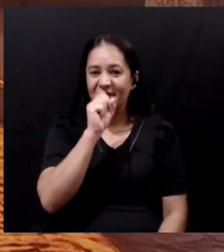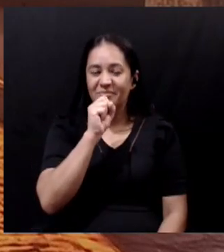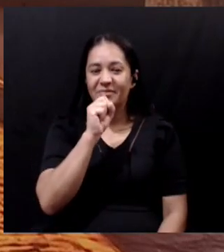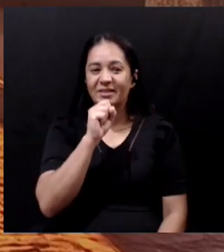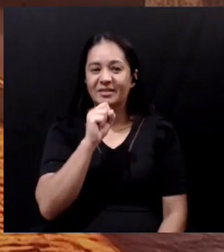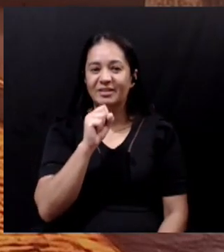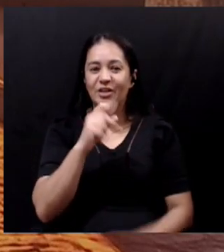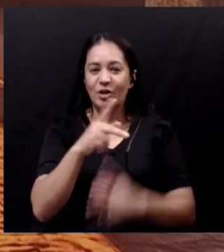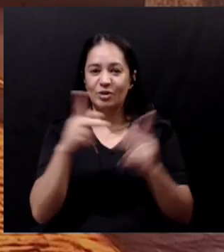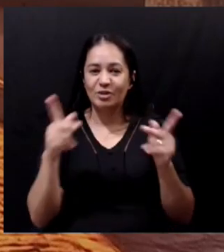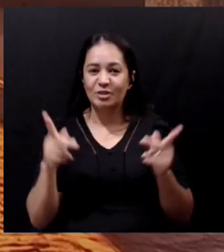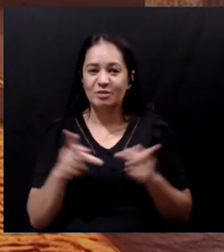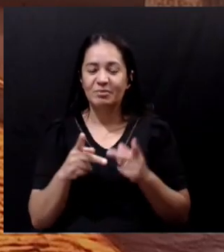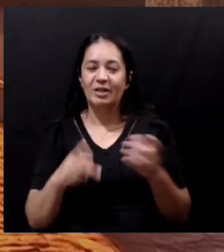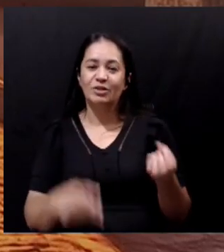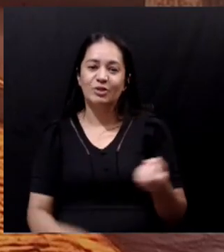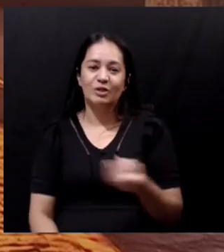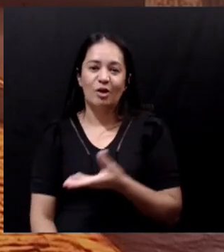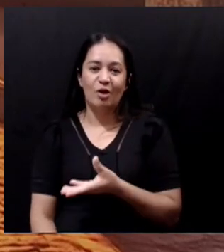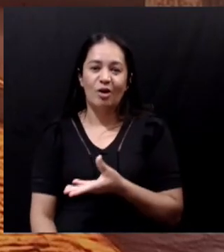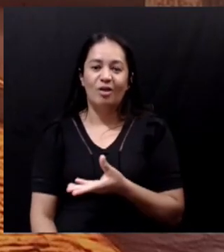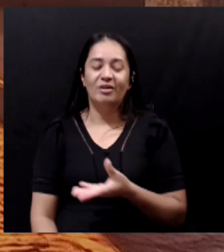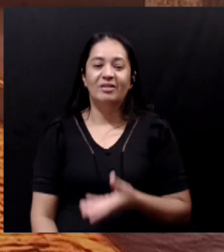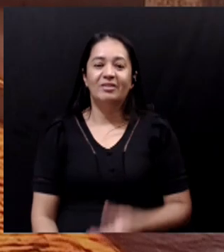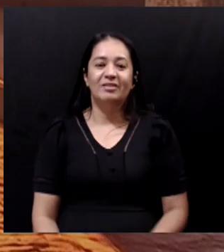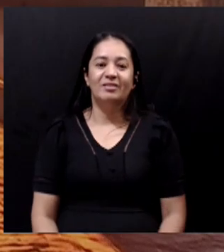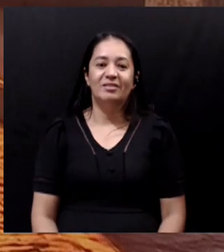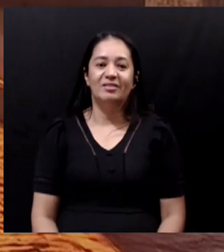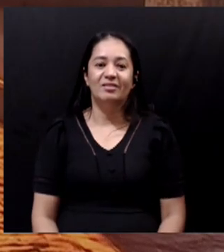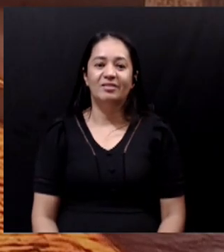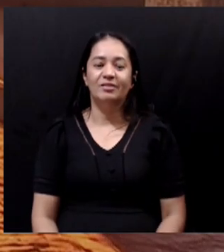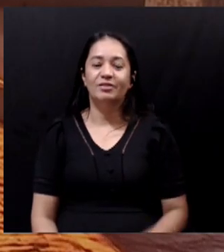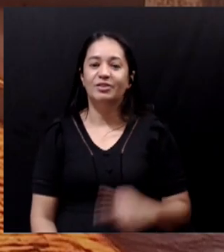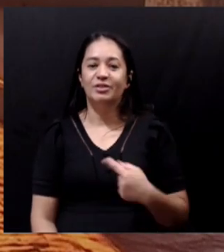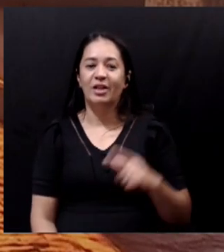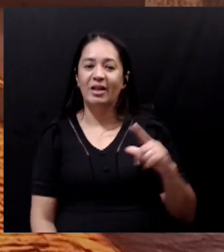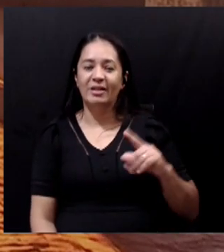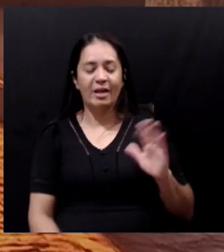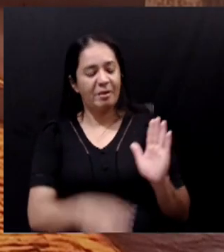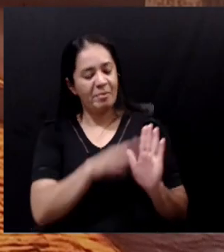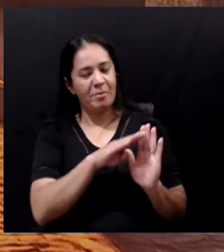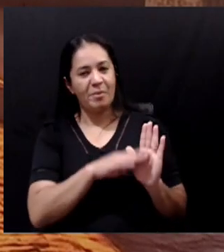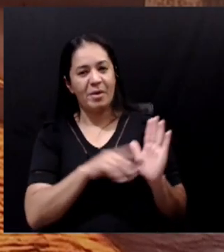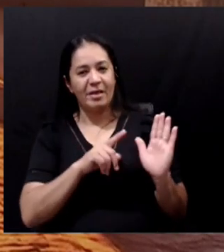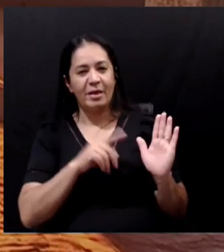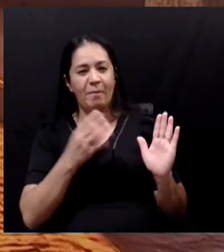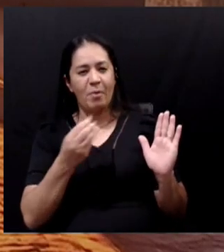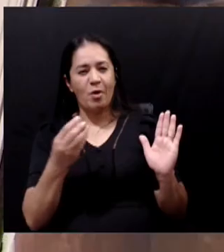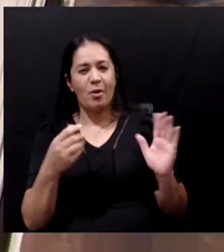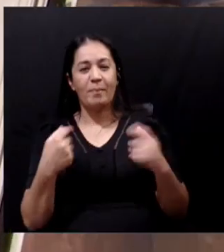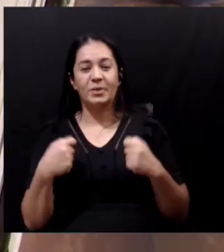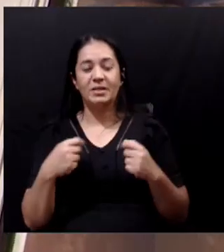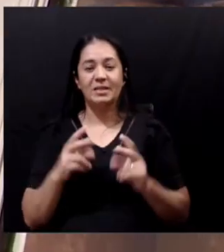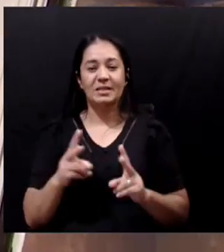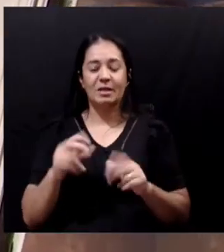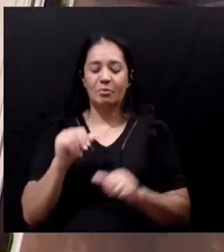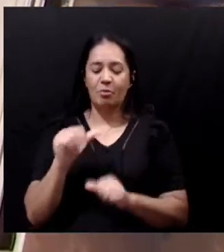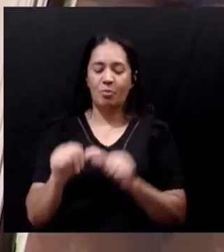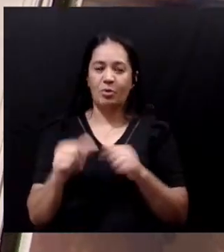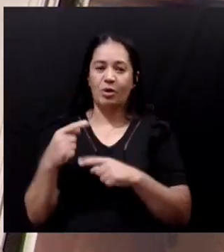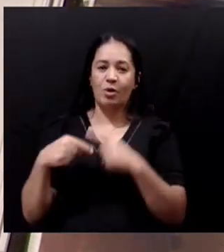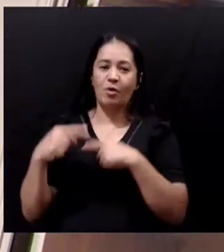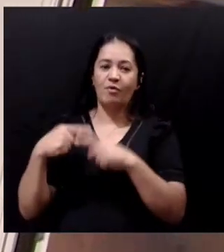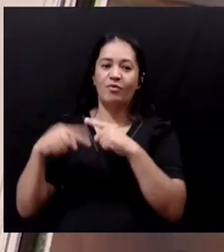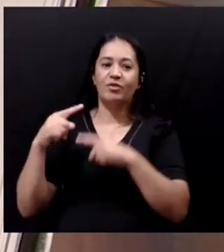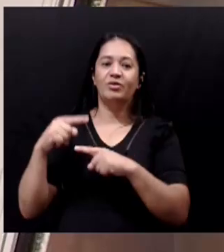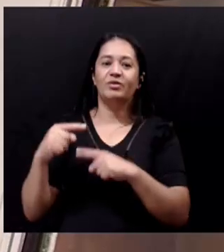novos. E por mais que a gente tenha bastante coisa no cardápio, né? A gente tem que estar sempre mudando, evoluindo. Bem diferente